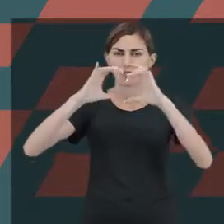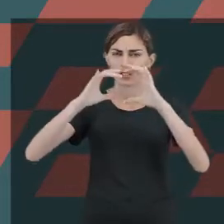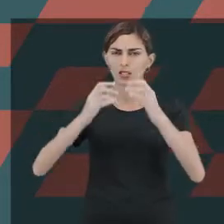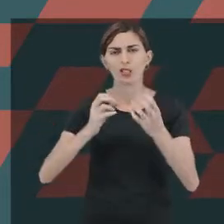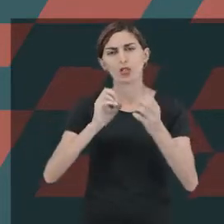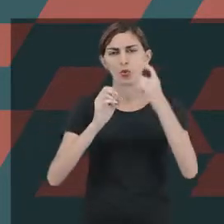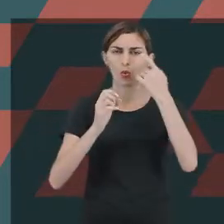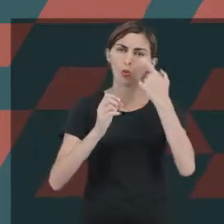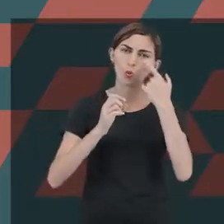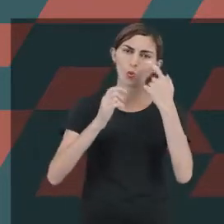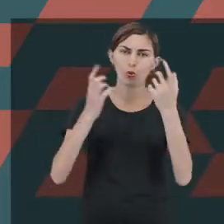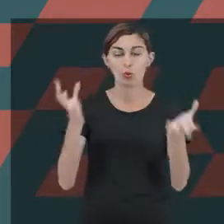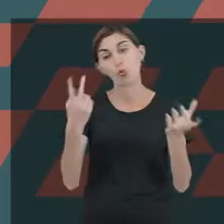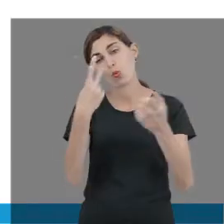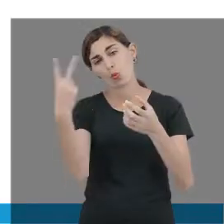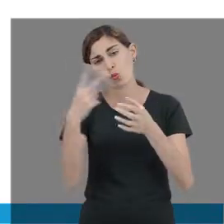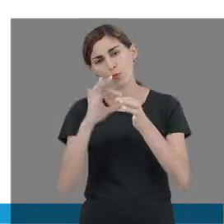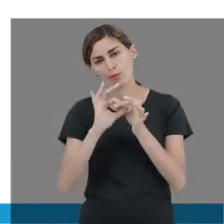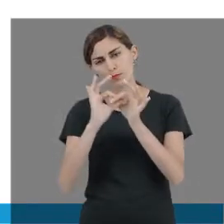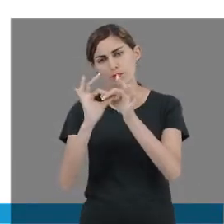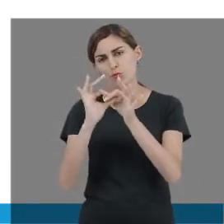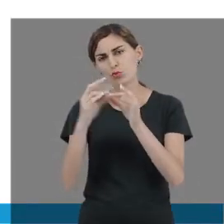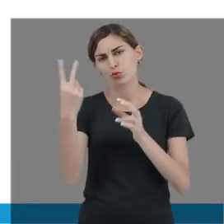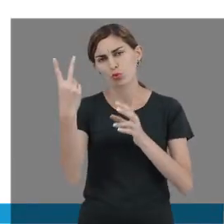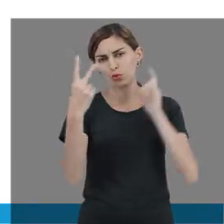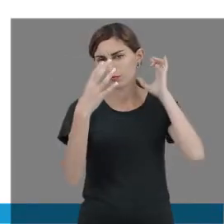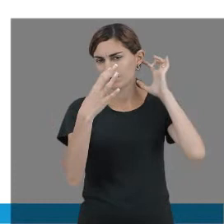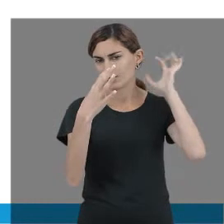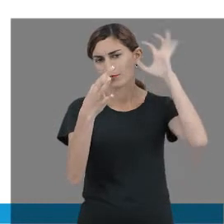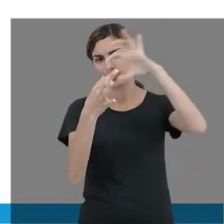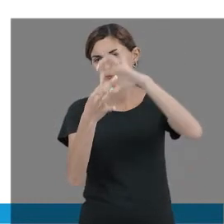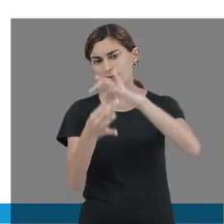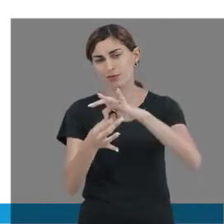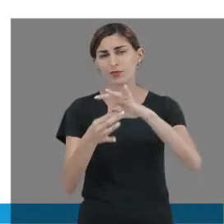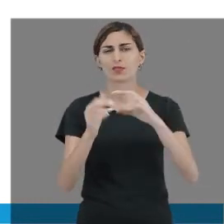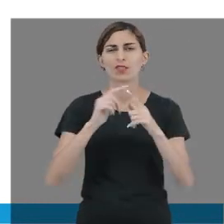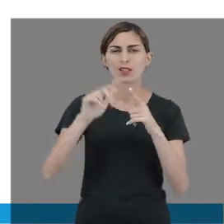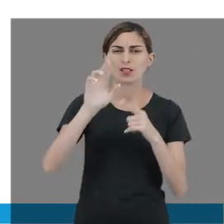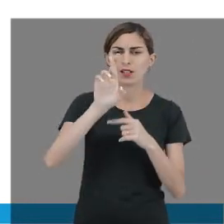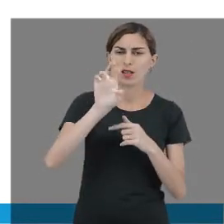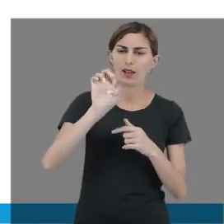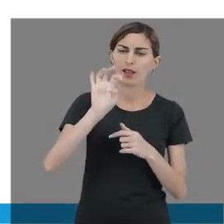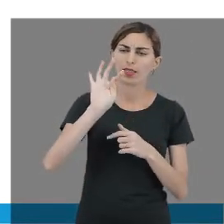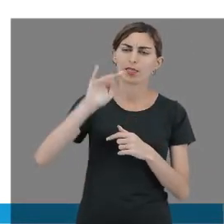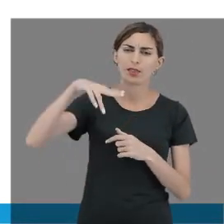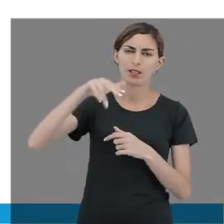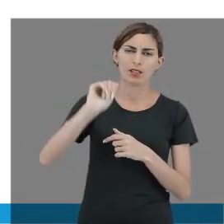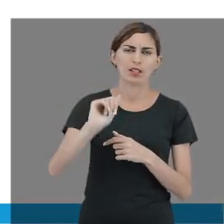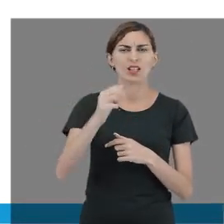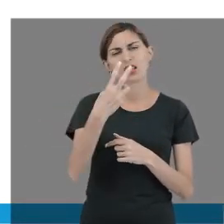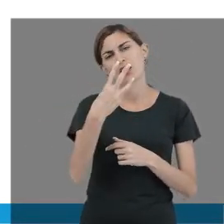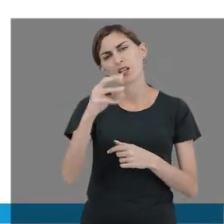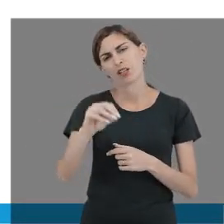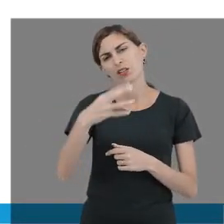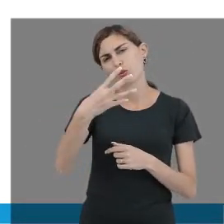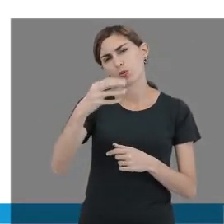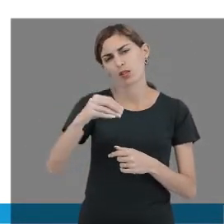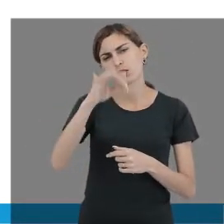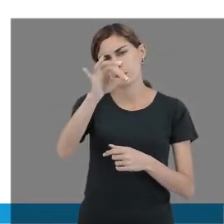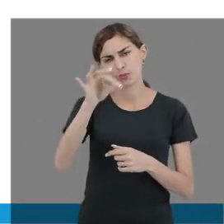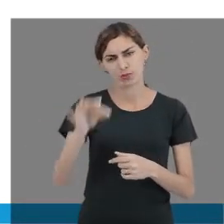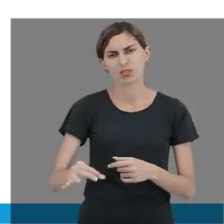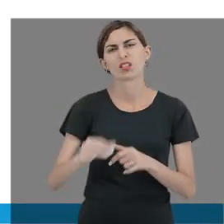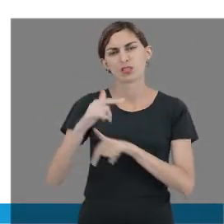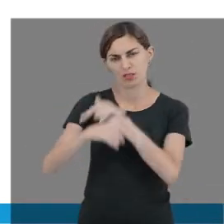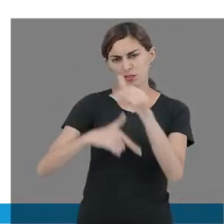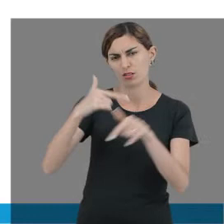pela associação dos dois. Problemas no olho, na retina, isso ocorre em torno de 30% a 40% dos pacientes. Tem vários trabalhos, principalmente aqui